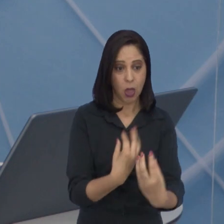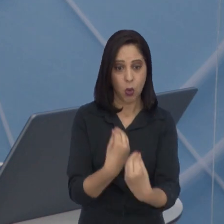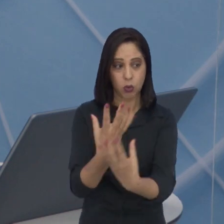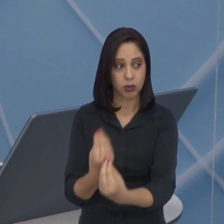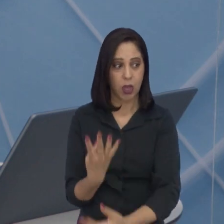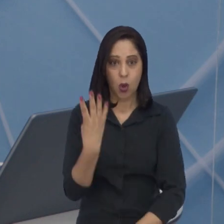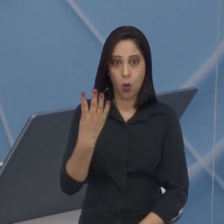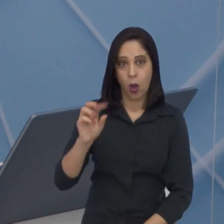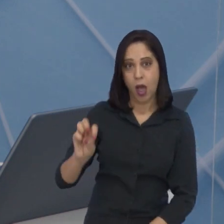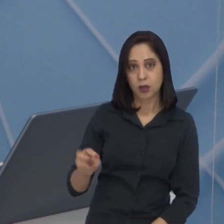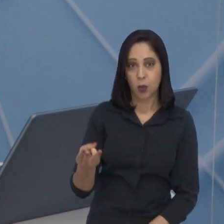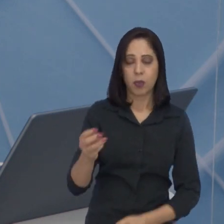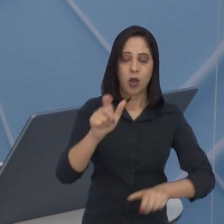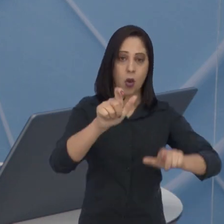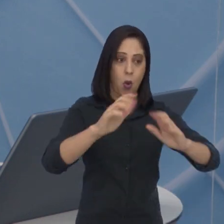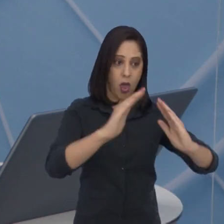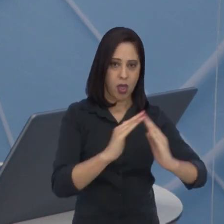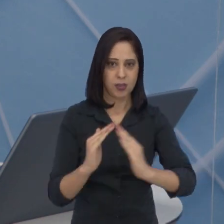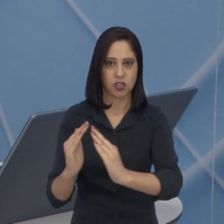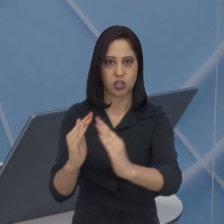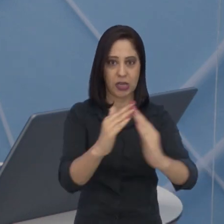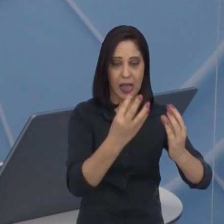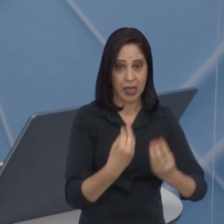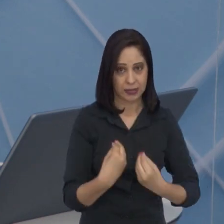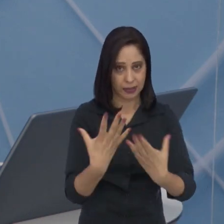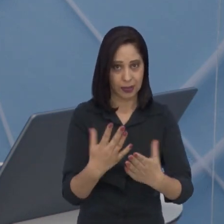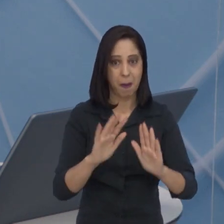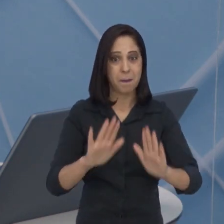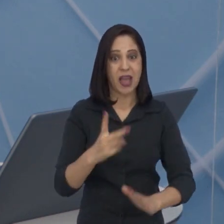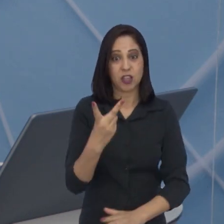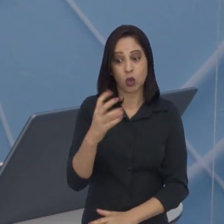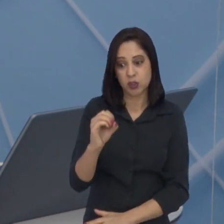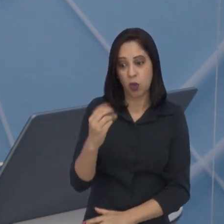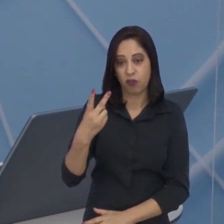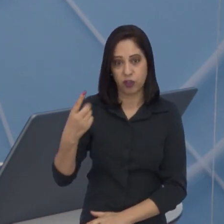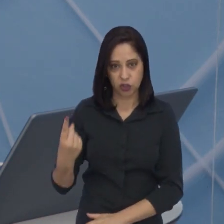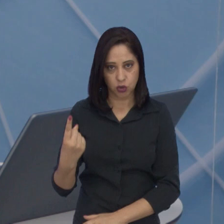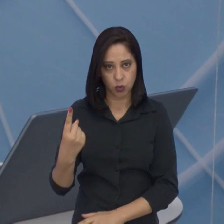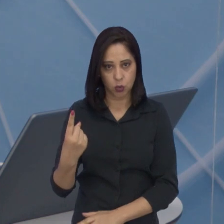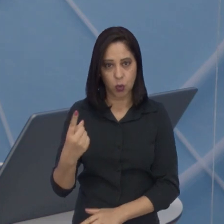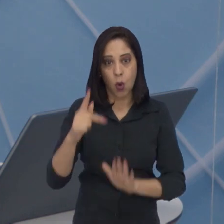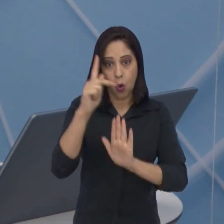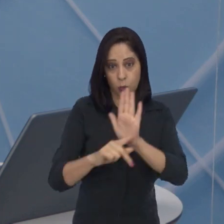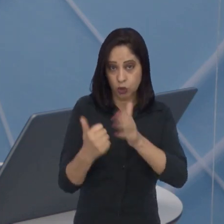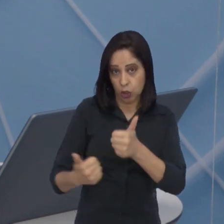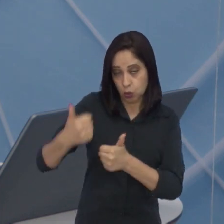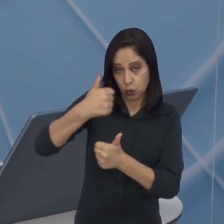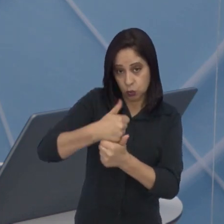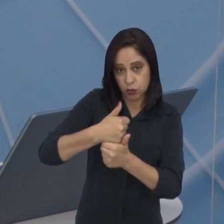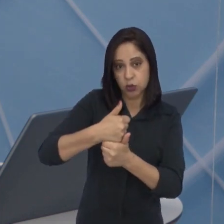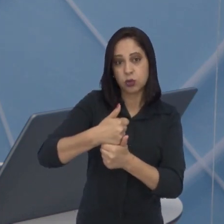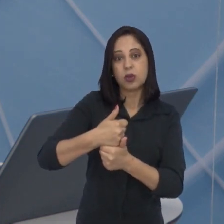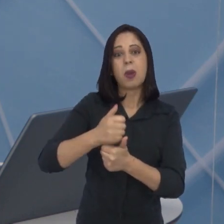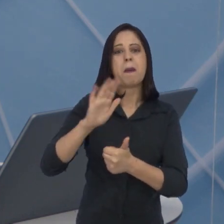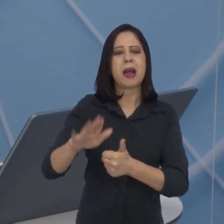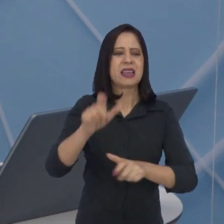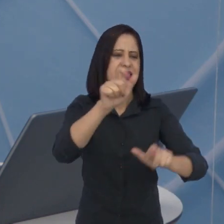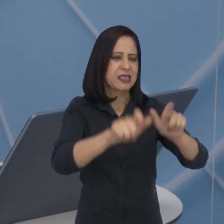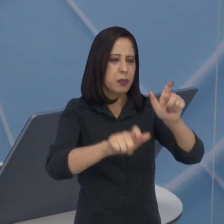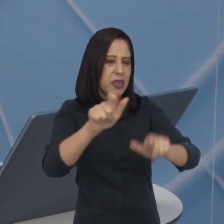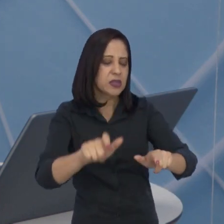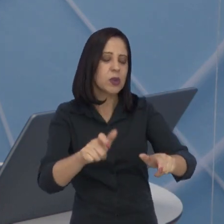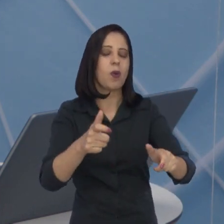habitações. Esse programa, em 2021, ele foi substituído por outro, né? E aí muitas